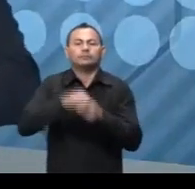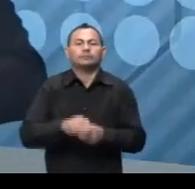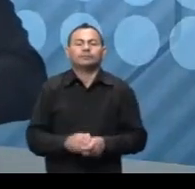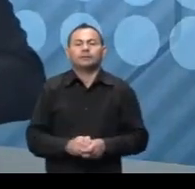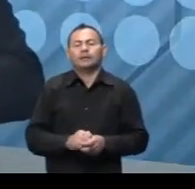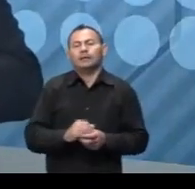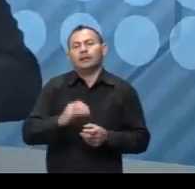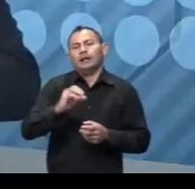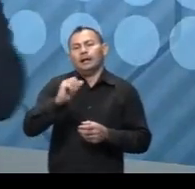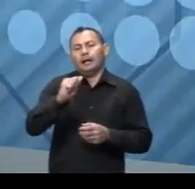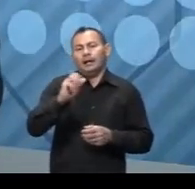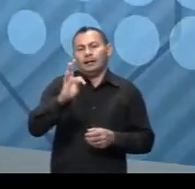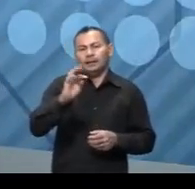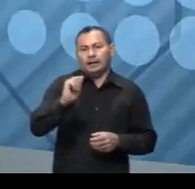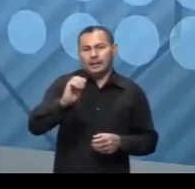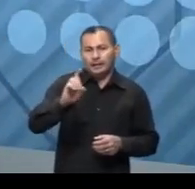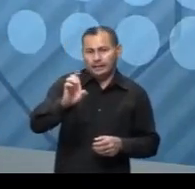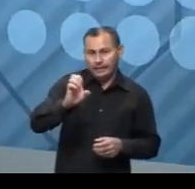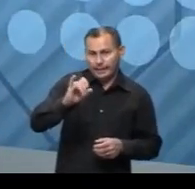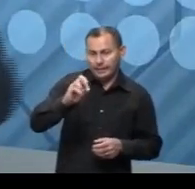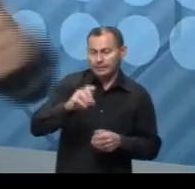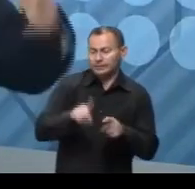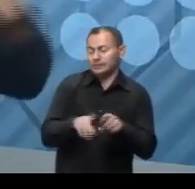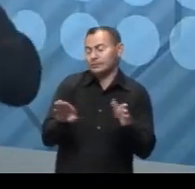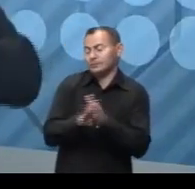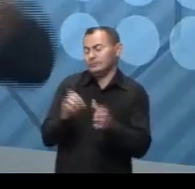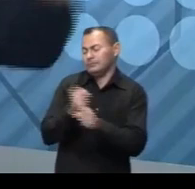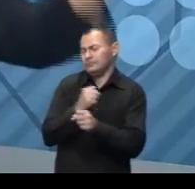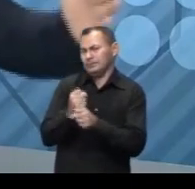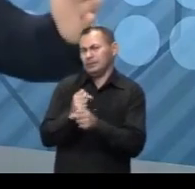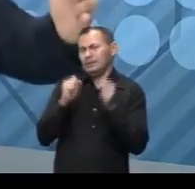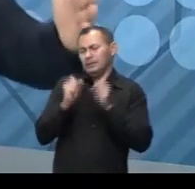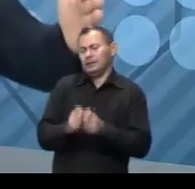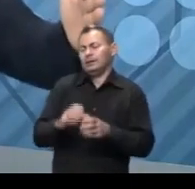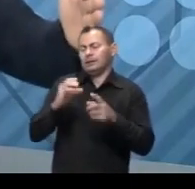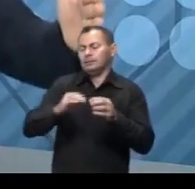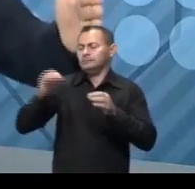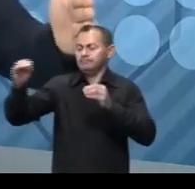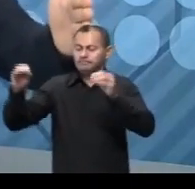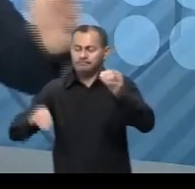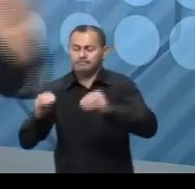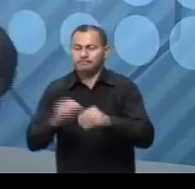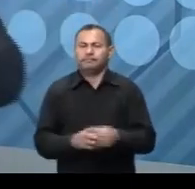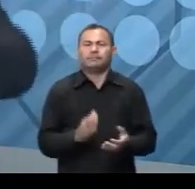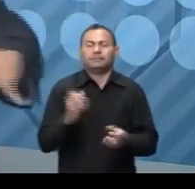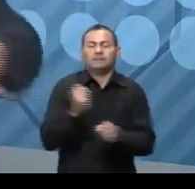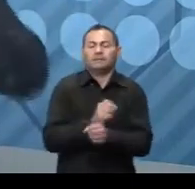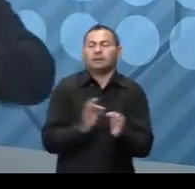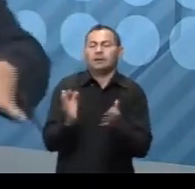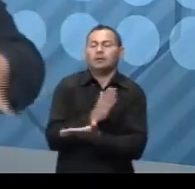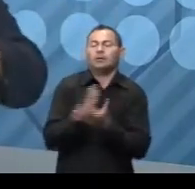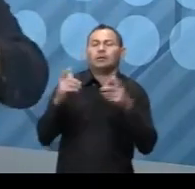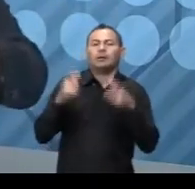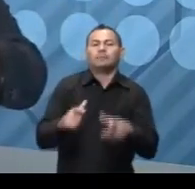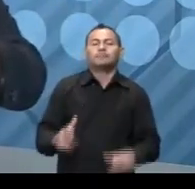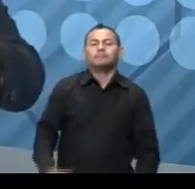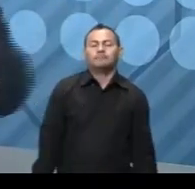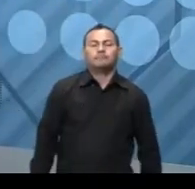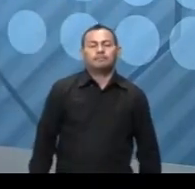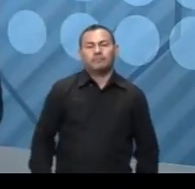colocar a tabeira, né? Porque eu não posso simplesmente chegar lá na obra, pôr a tabeira aqui, minha obra está em algum lugar